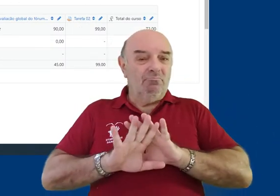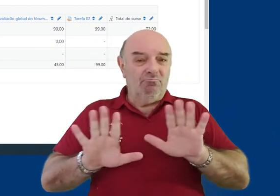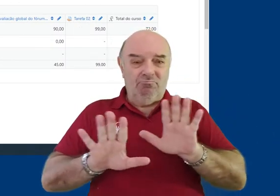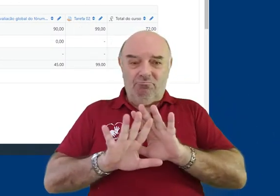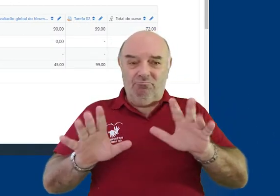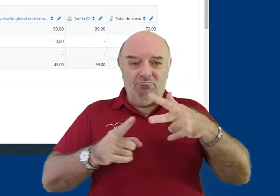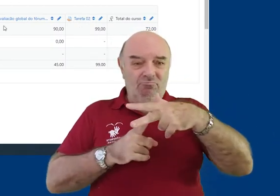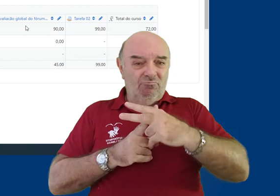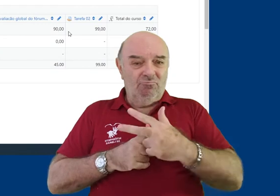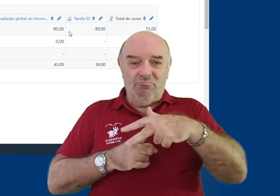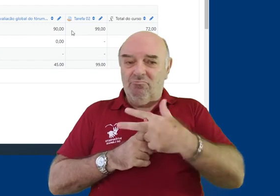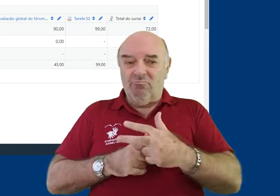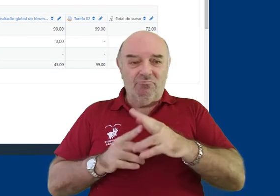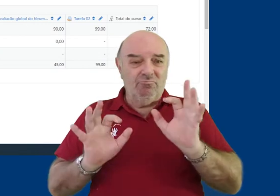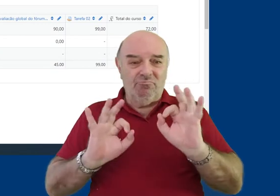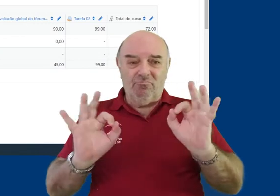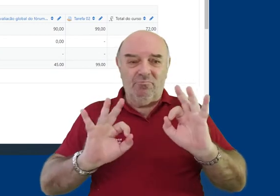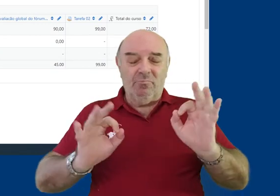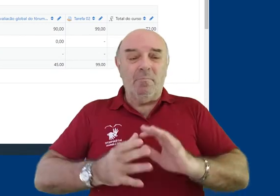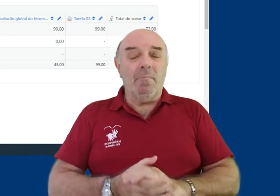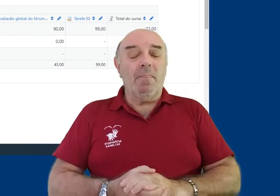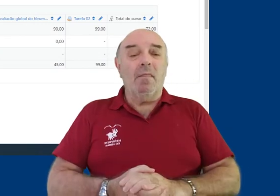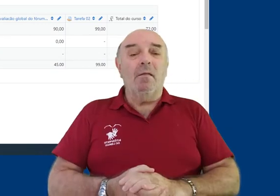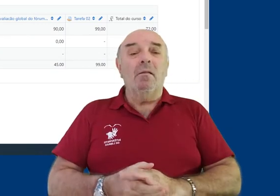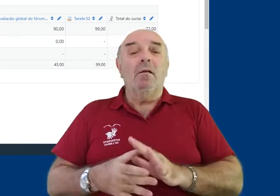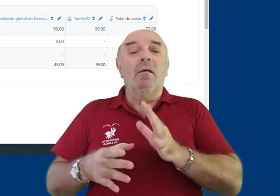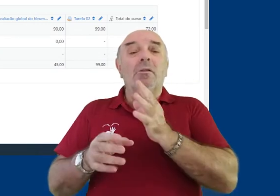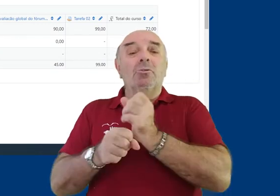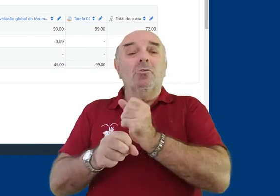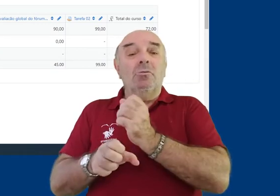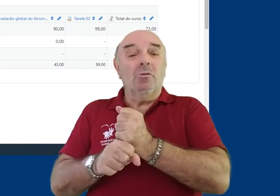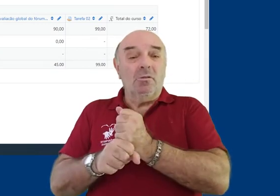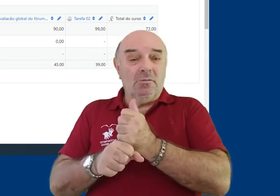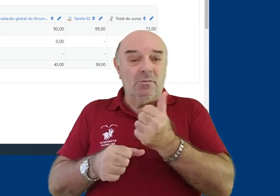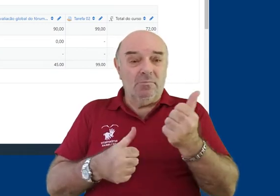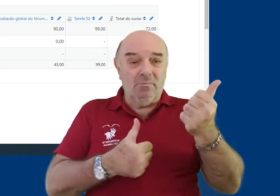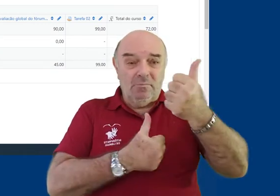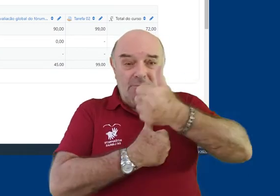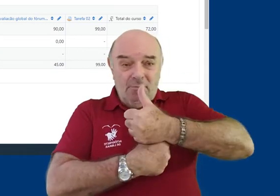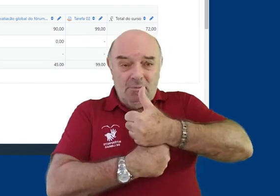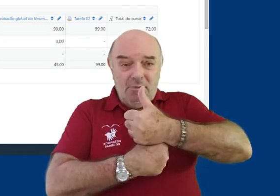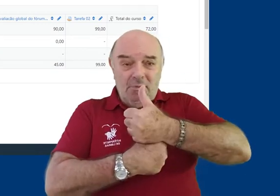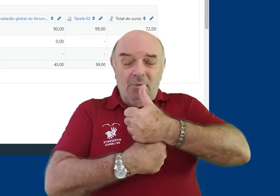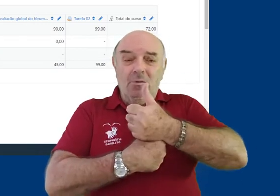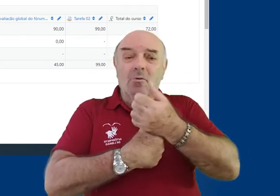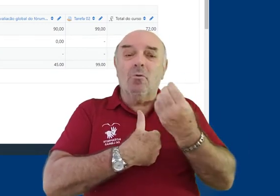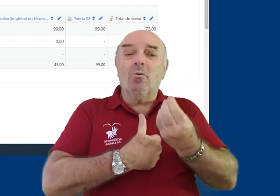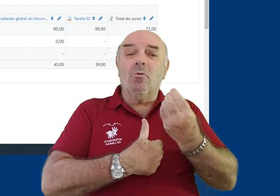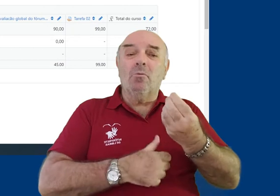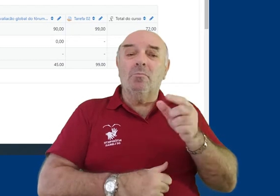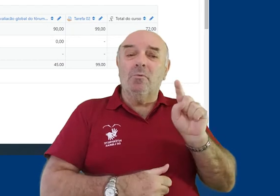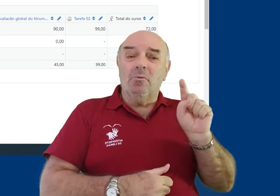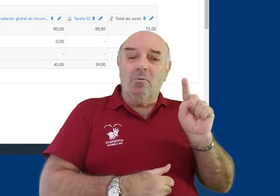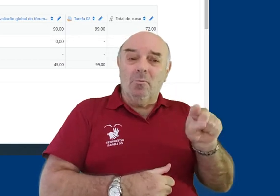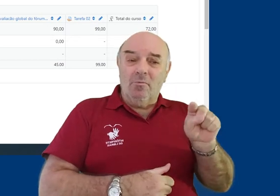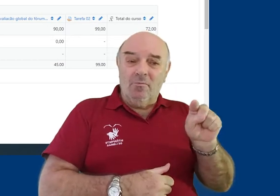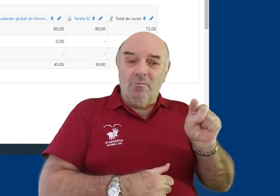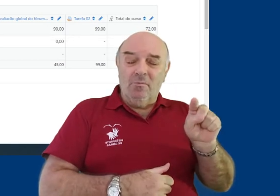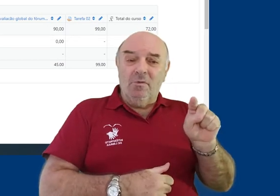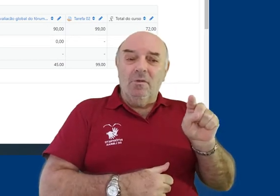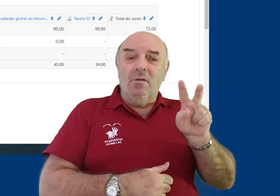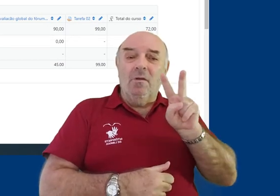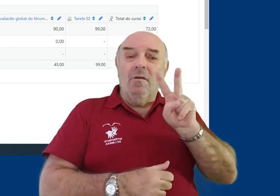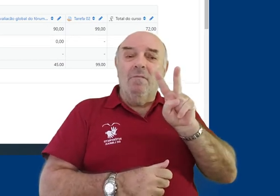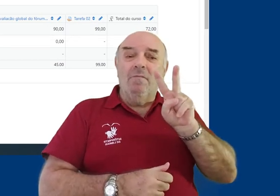sem ferramentas de edição. Notas também podem ser sobrepostas através do botão Visão